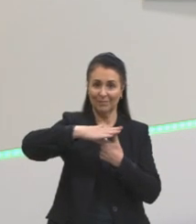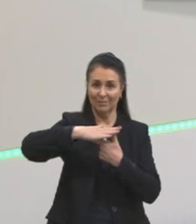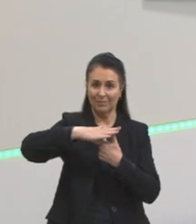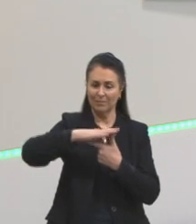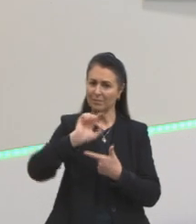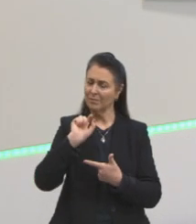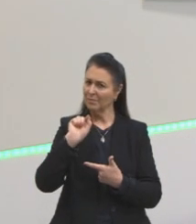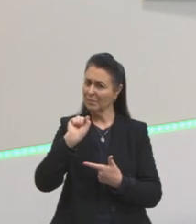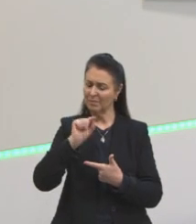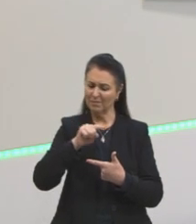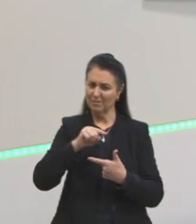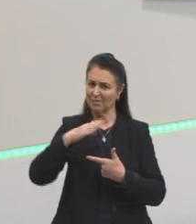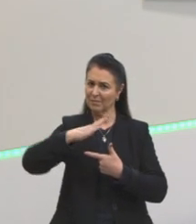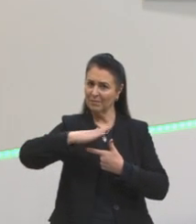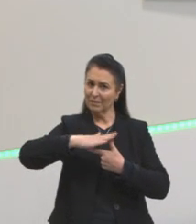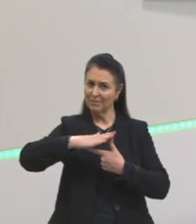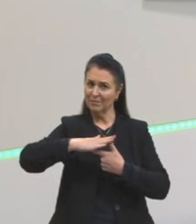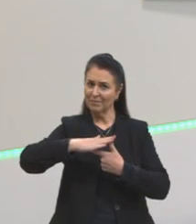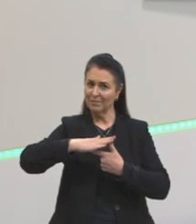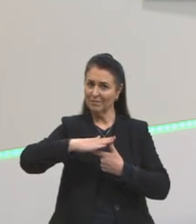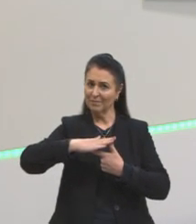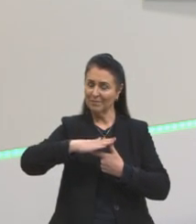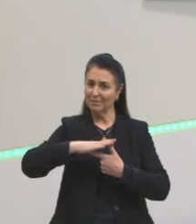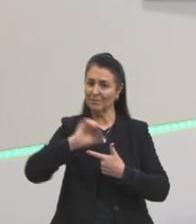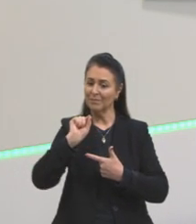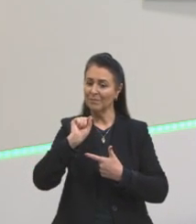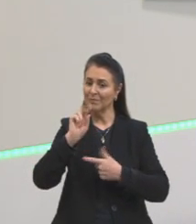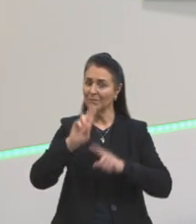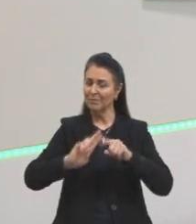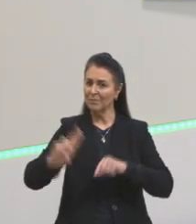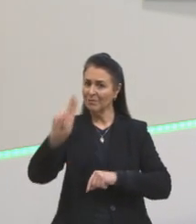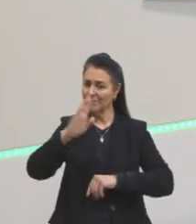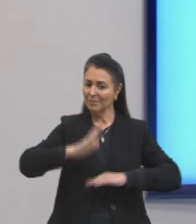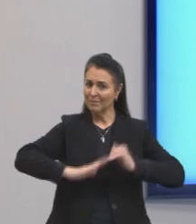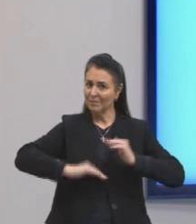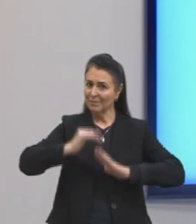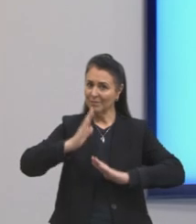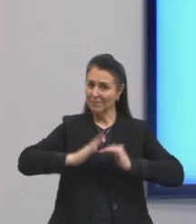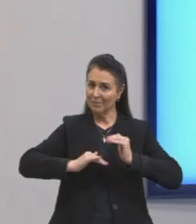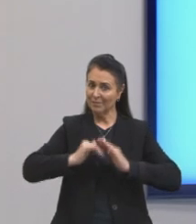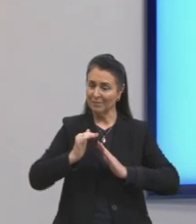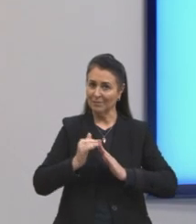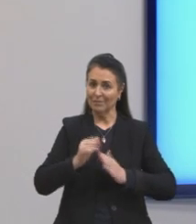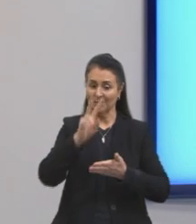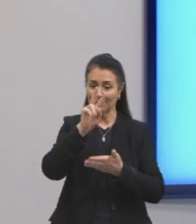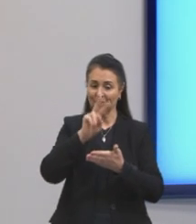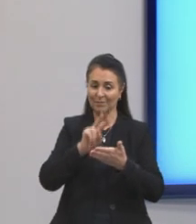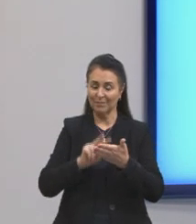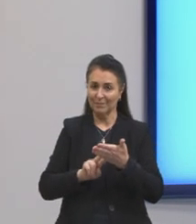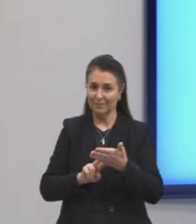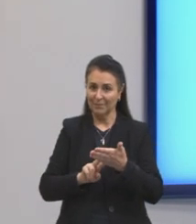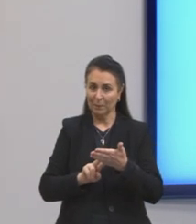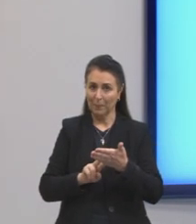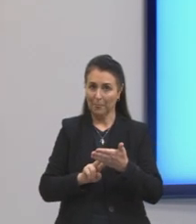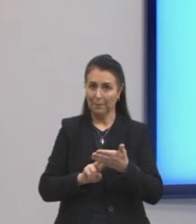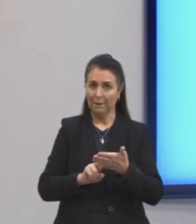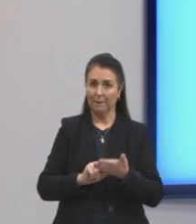do que que é o teorema de Pitágoras e sua aplicação bom então vamos ver